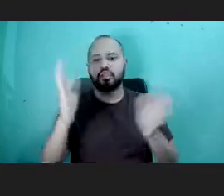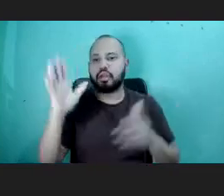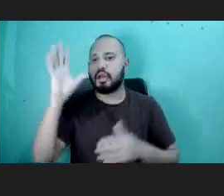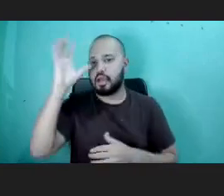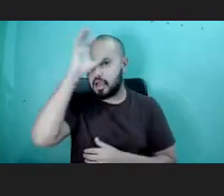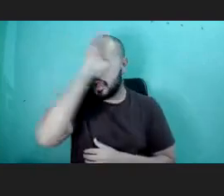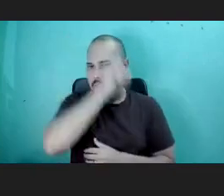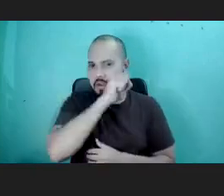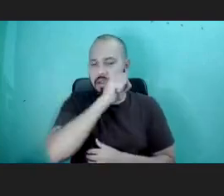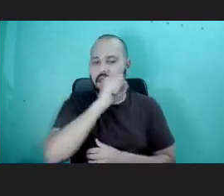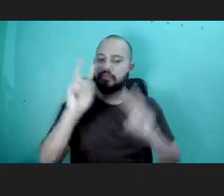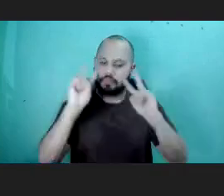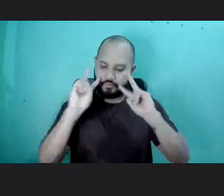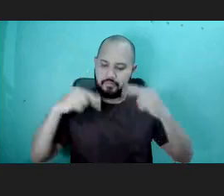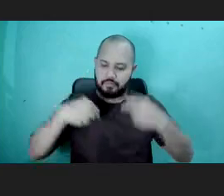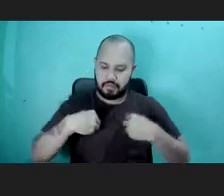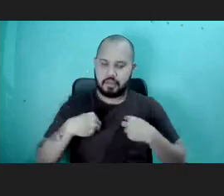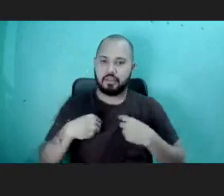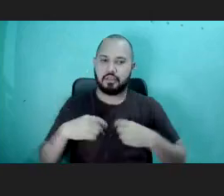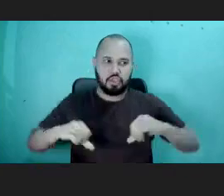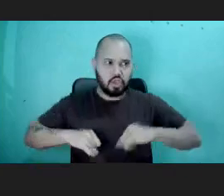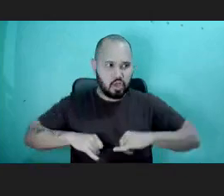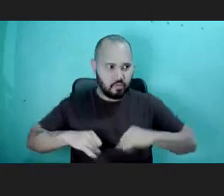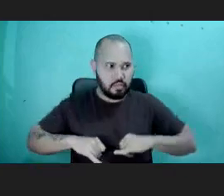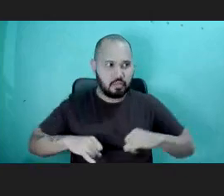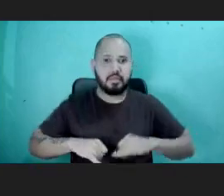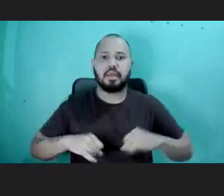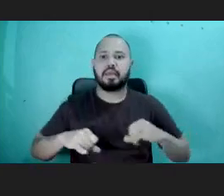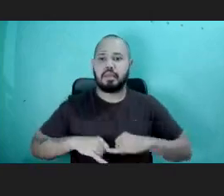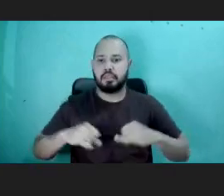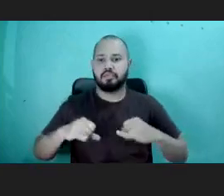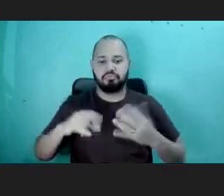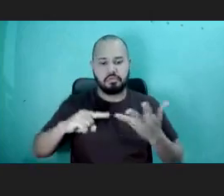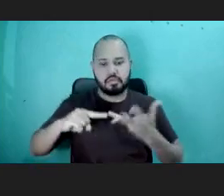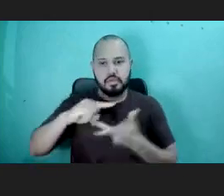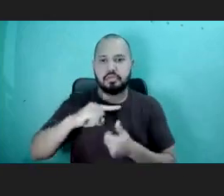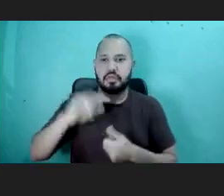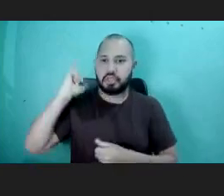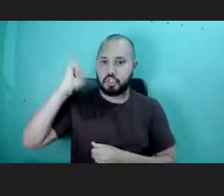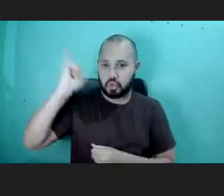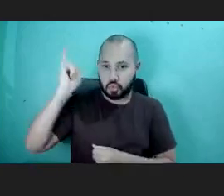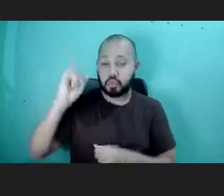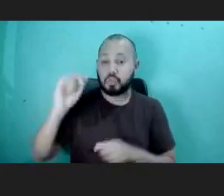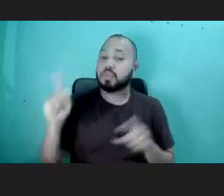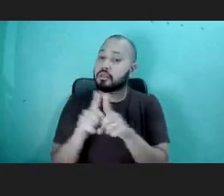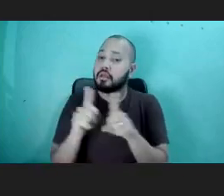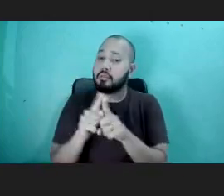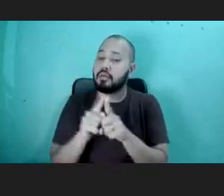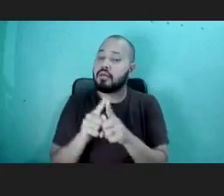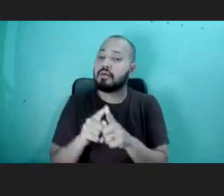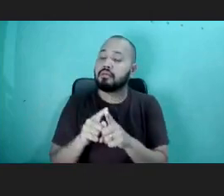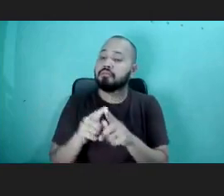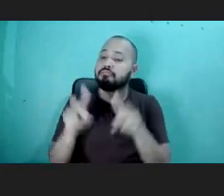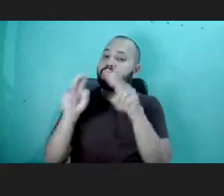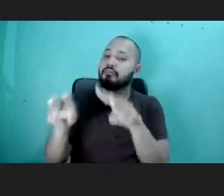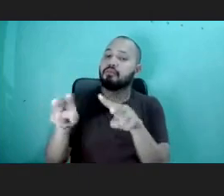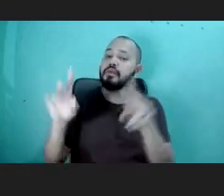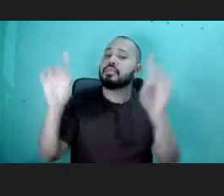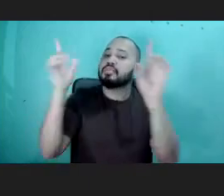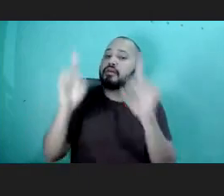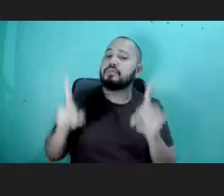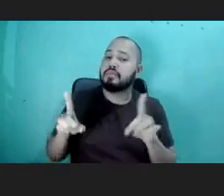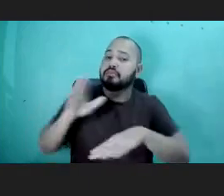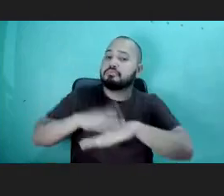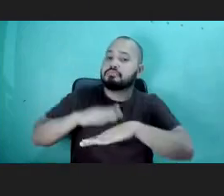o nosso sofrimento por meio de determinados discursos, a gente também aprende a interpretar a deficiência por meio de